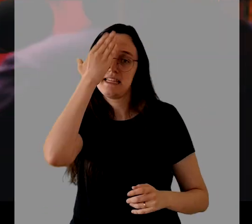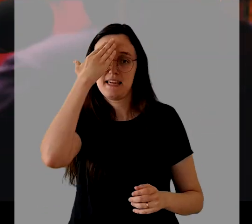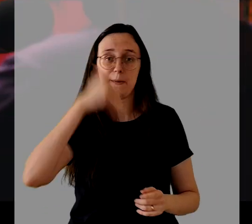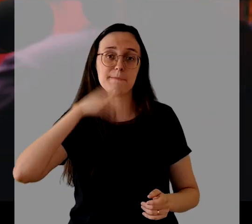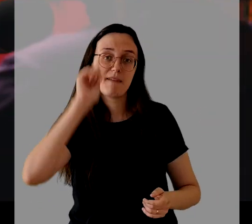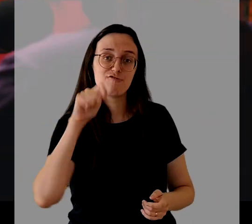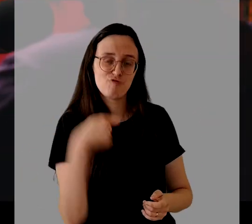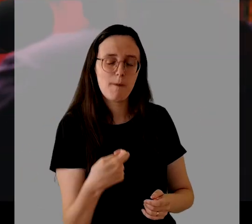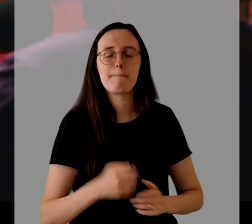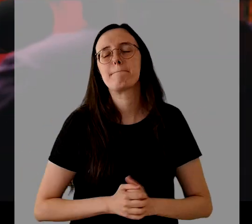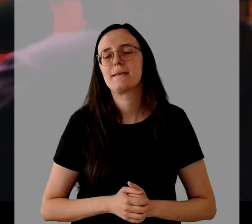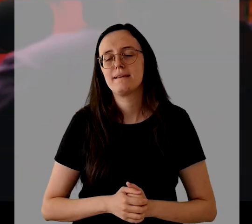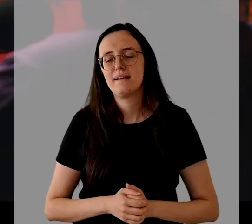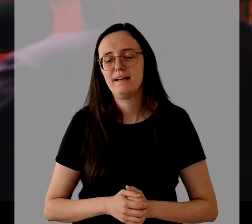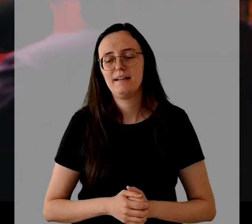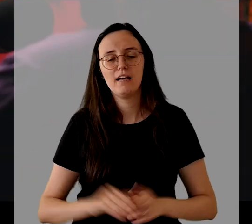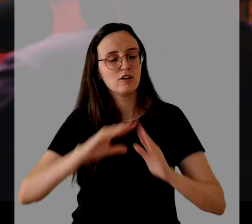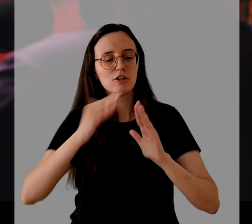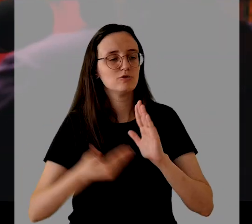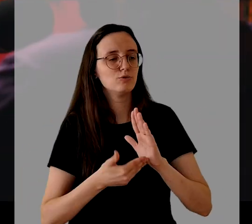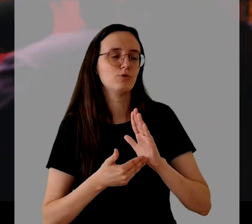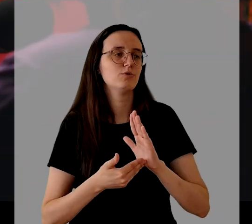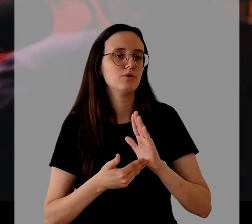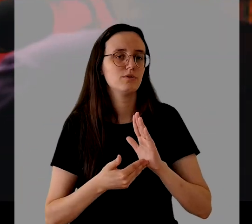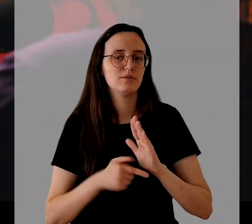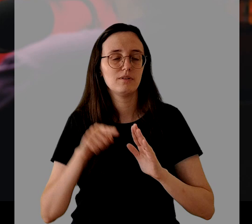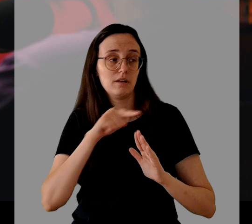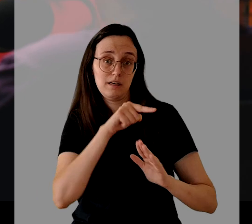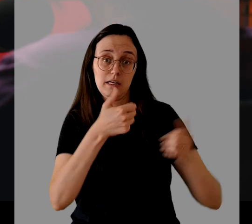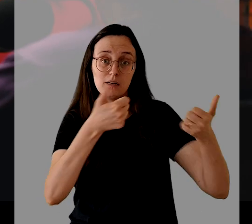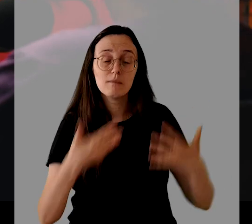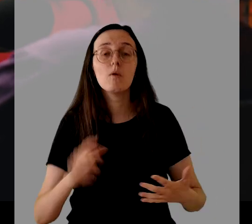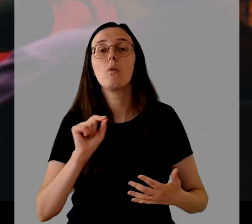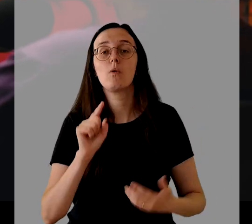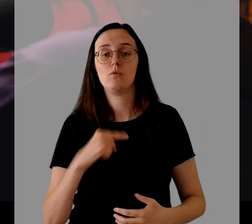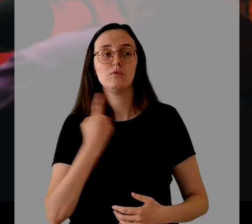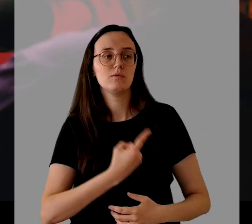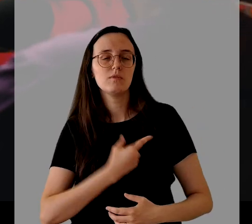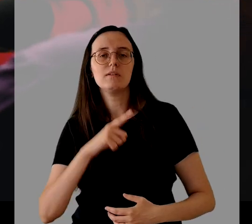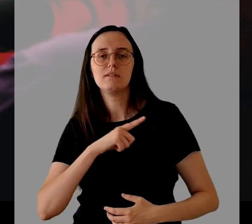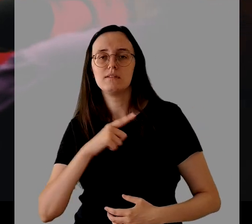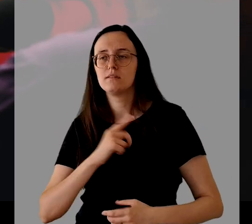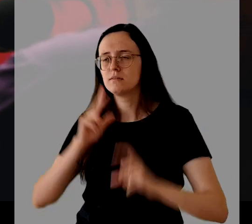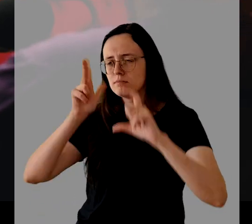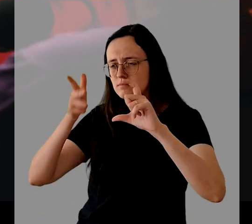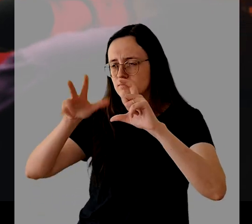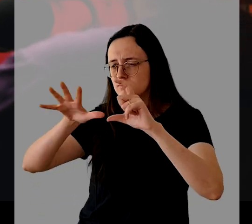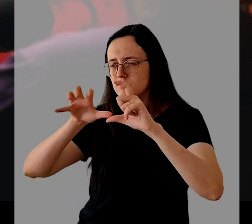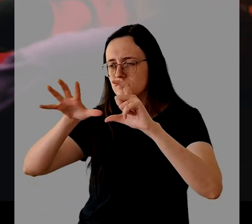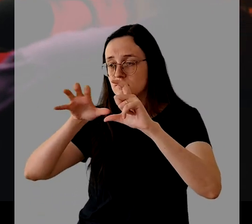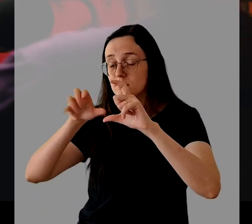saber um pouquinho, né? Então, o que o Túlio tá falando que a gente grava a imagem na